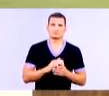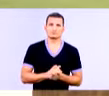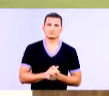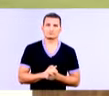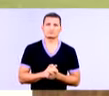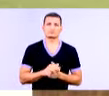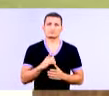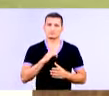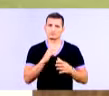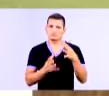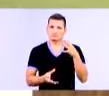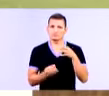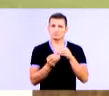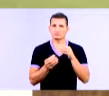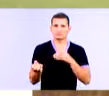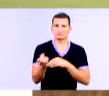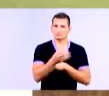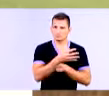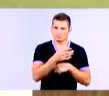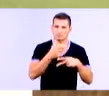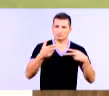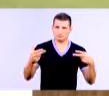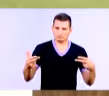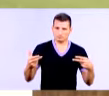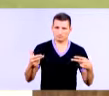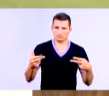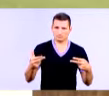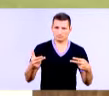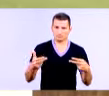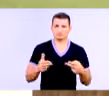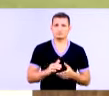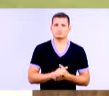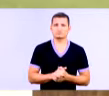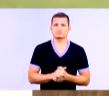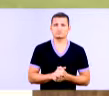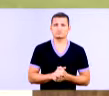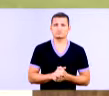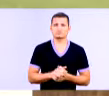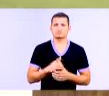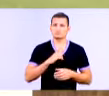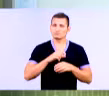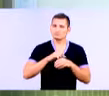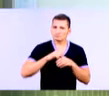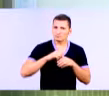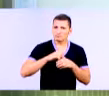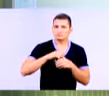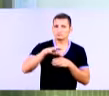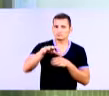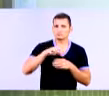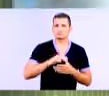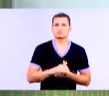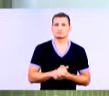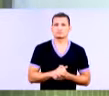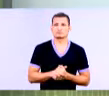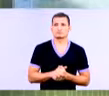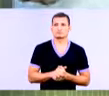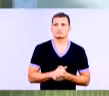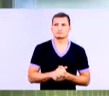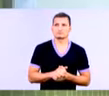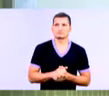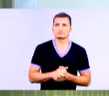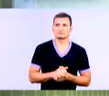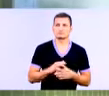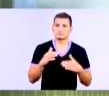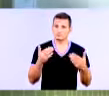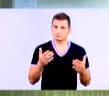estão agregando novos recursos que estão sendo disponibilizados. Então, gente, vamos lá. A gente viu que